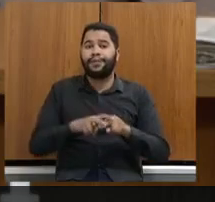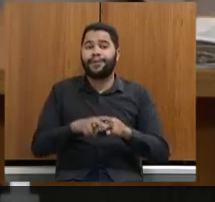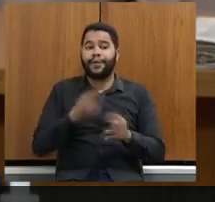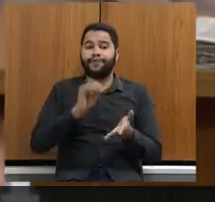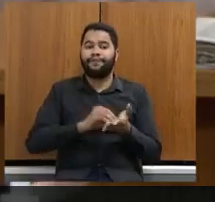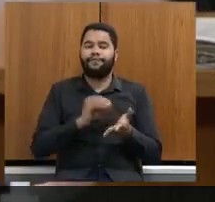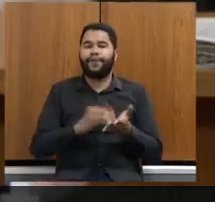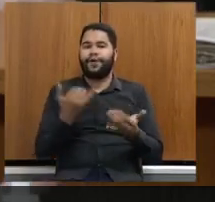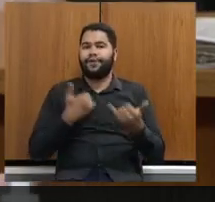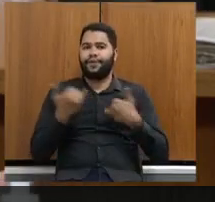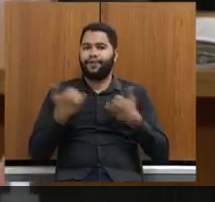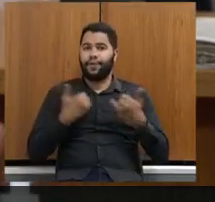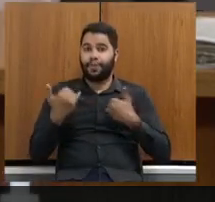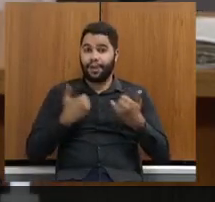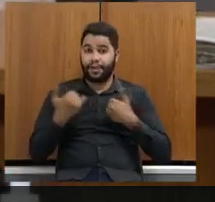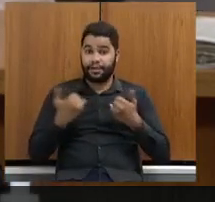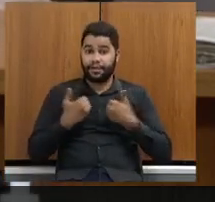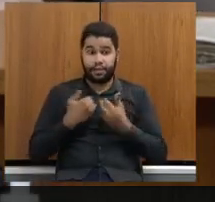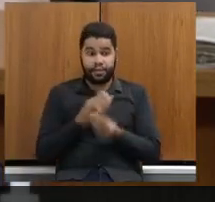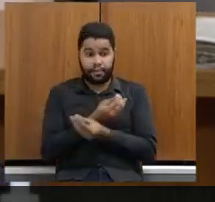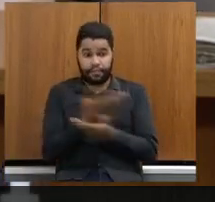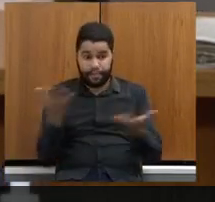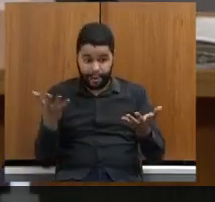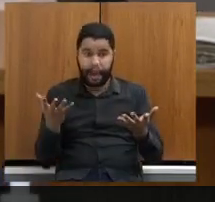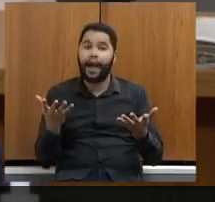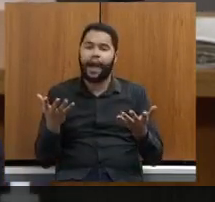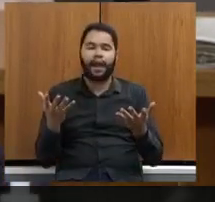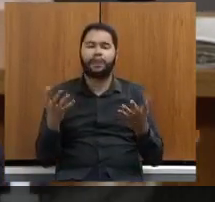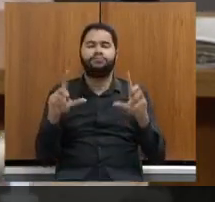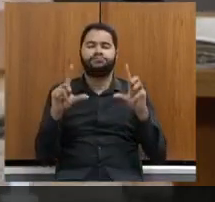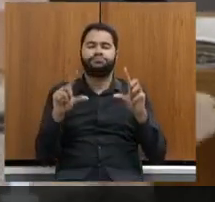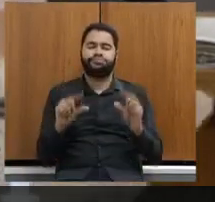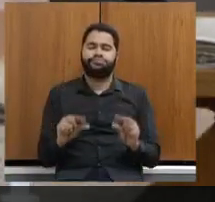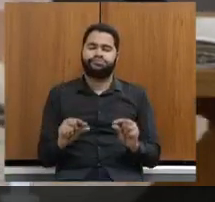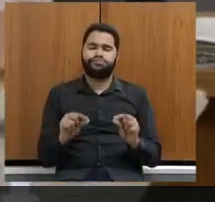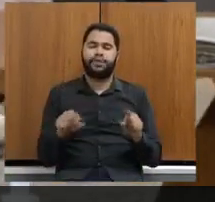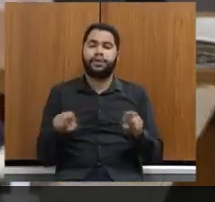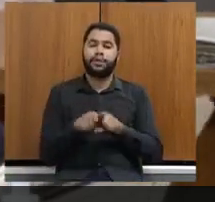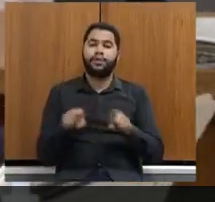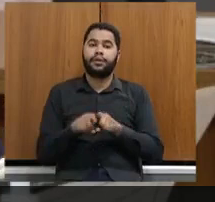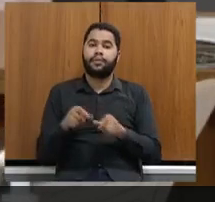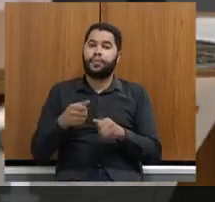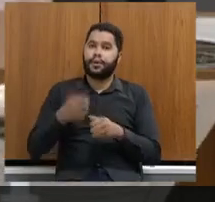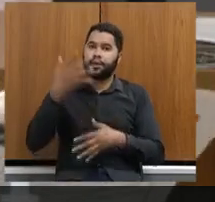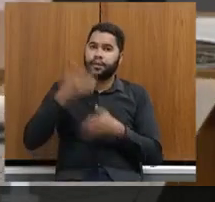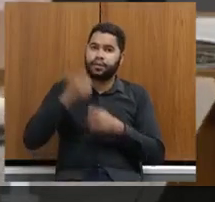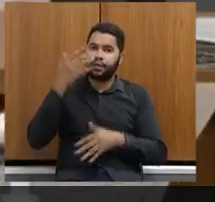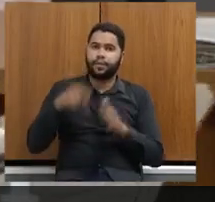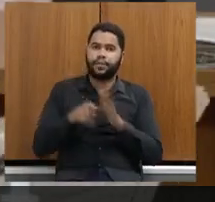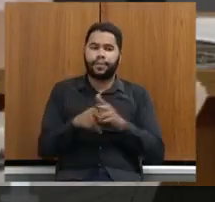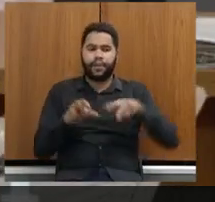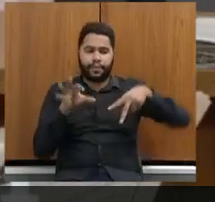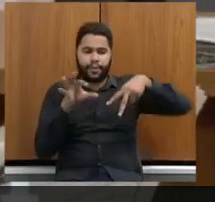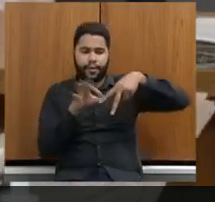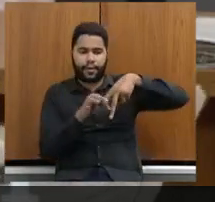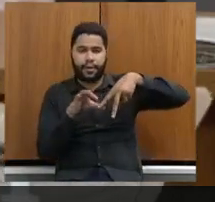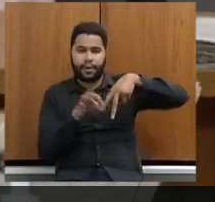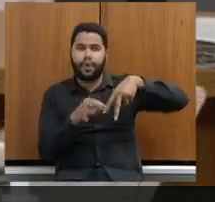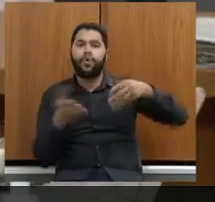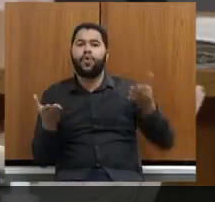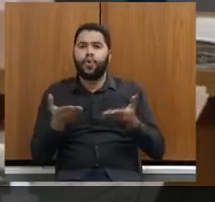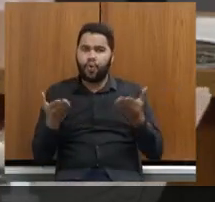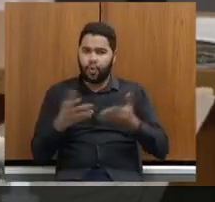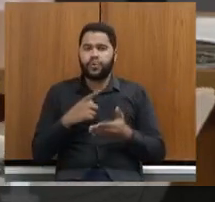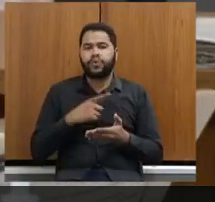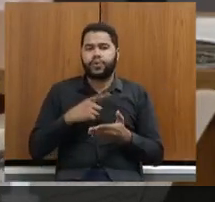informação e como essas informações são dadas o sistema se acalma a gente tem também aqui os dados né das tornozeleiras eletrônicas que